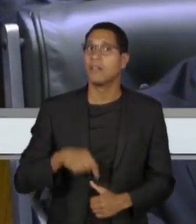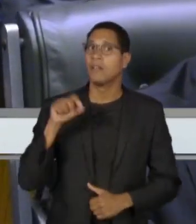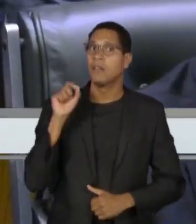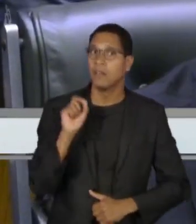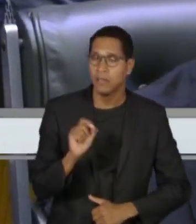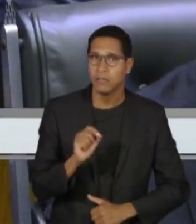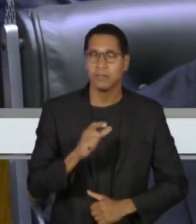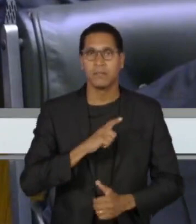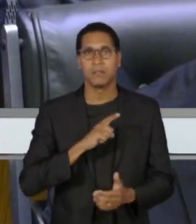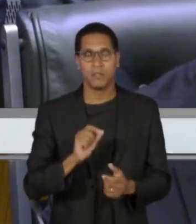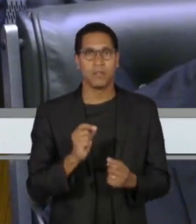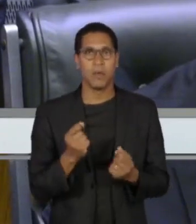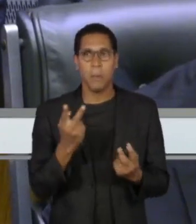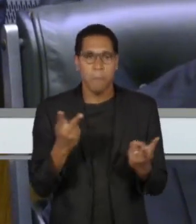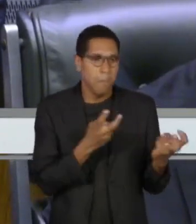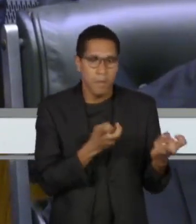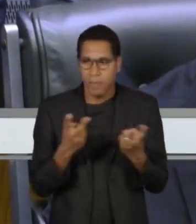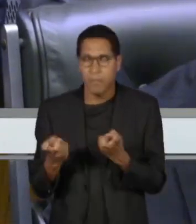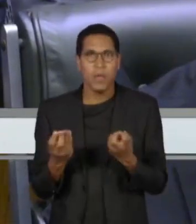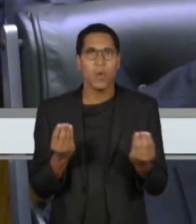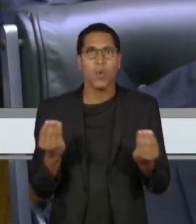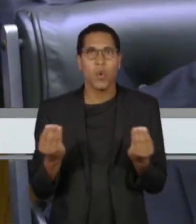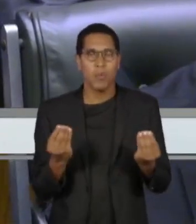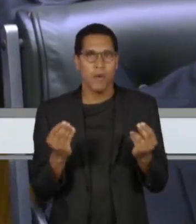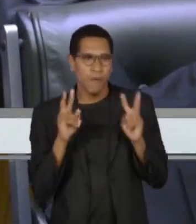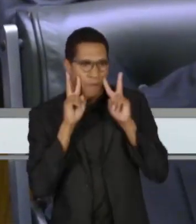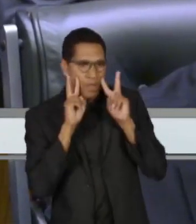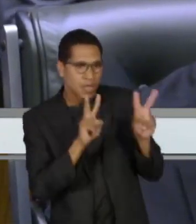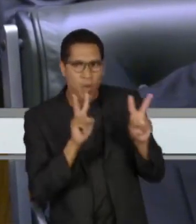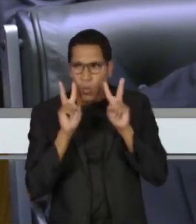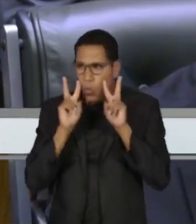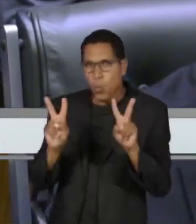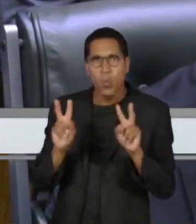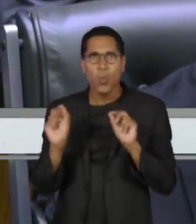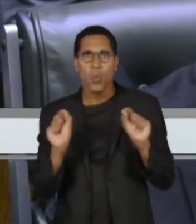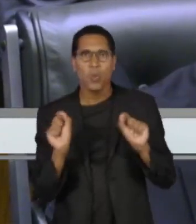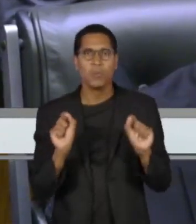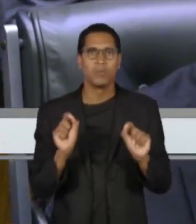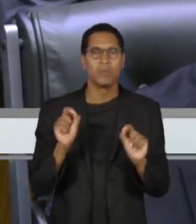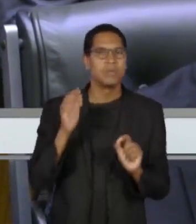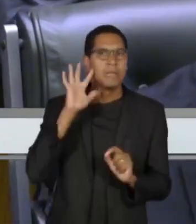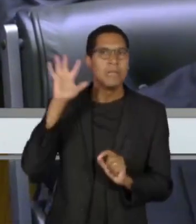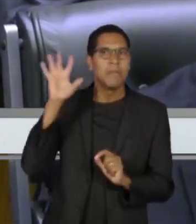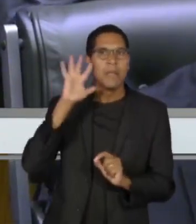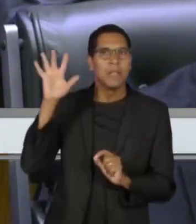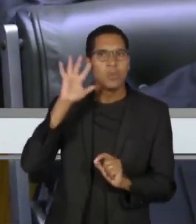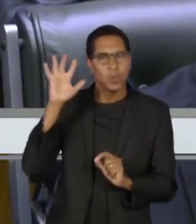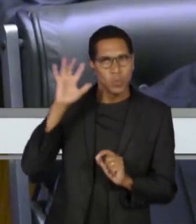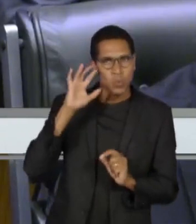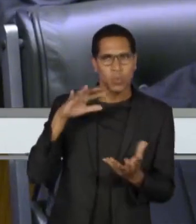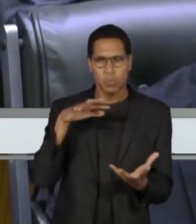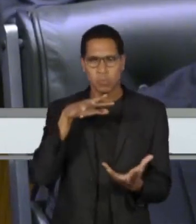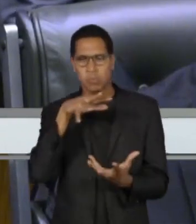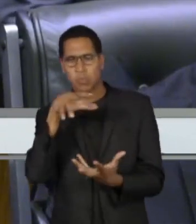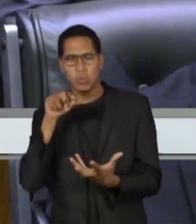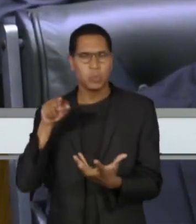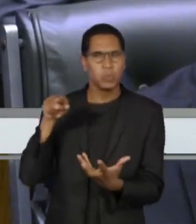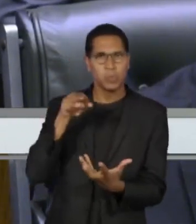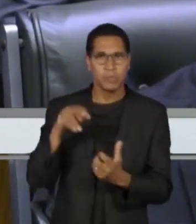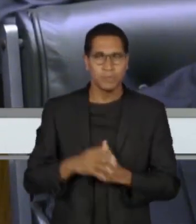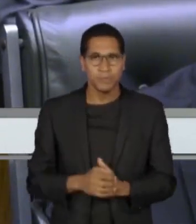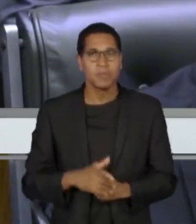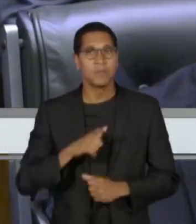pelo contraste entre distintas visões de mundo. A nossa, centrada na solidariedade e na